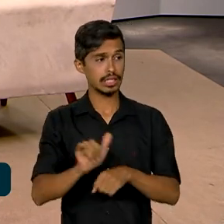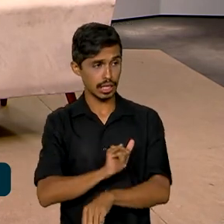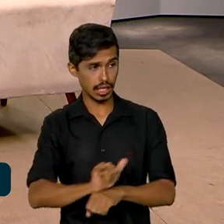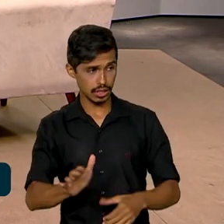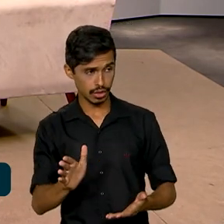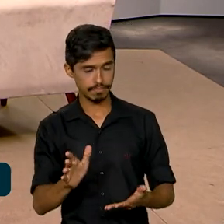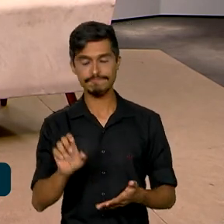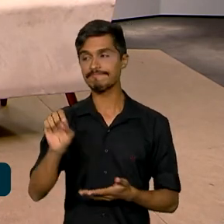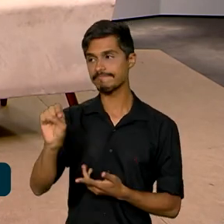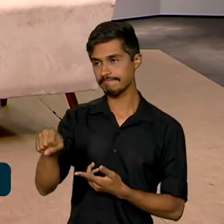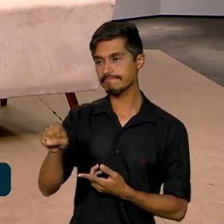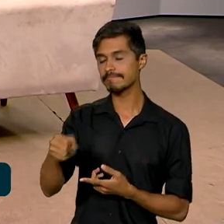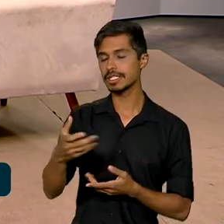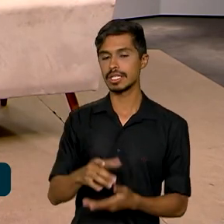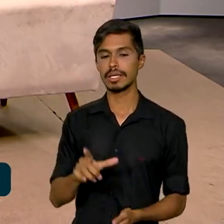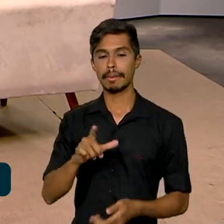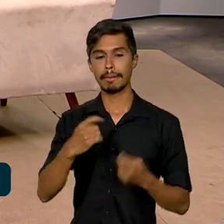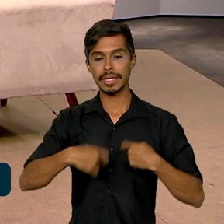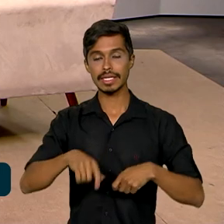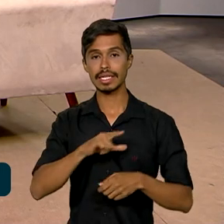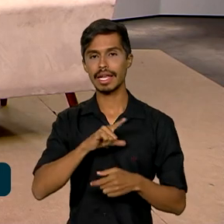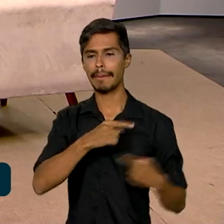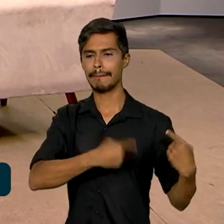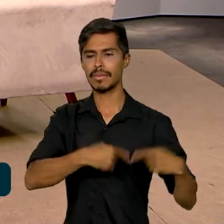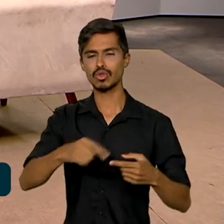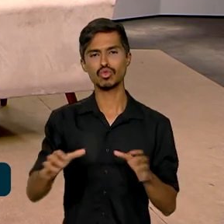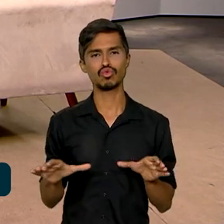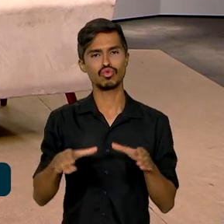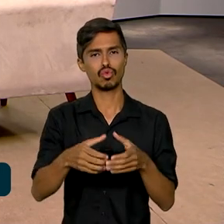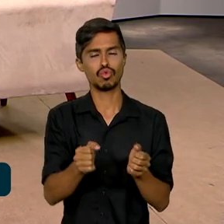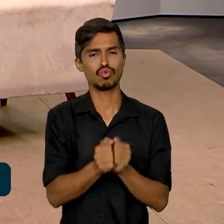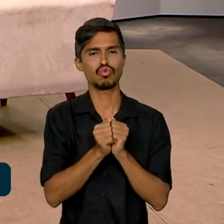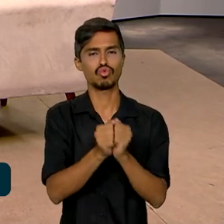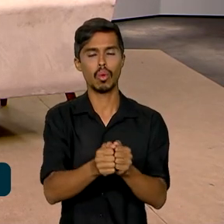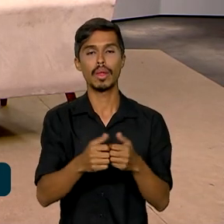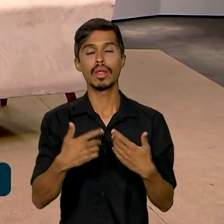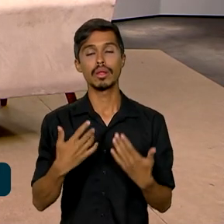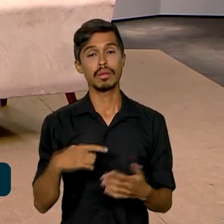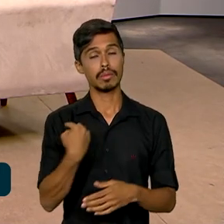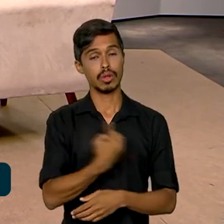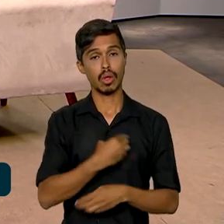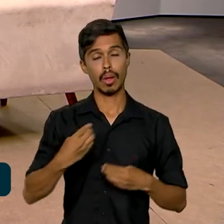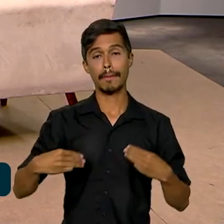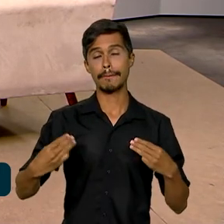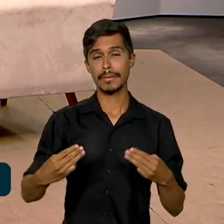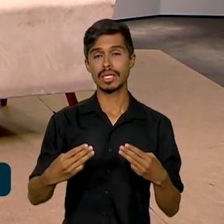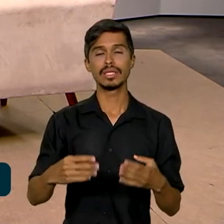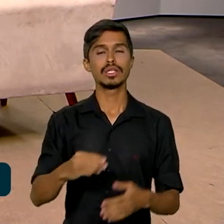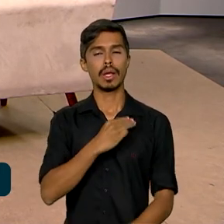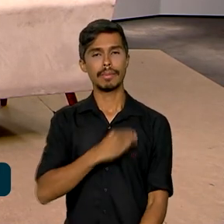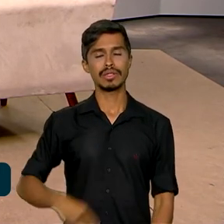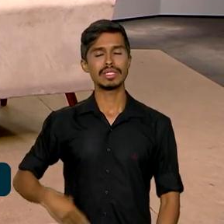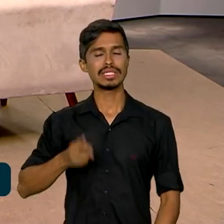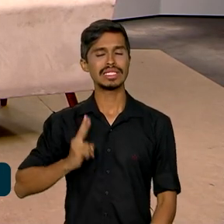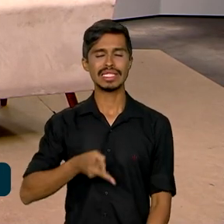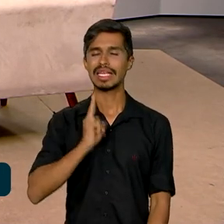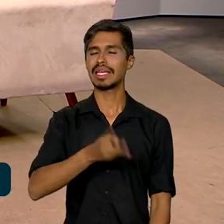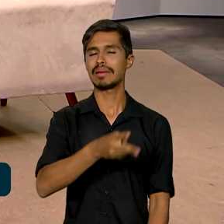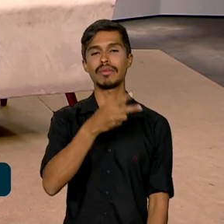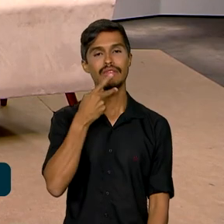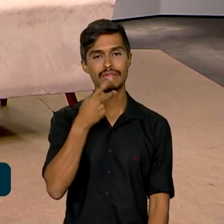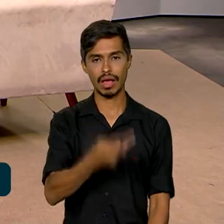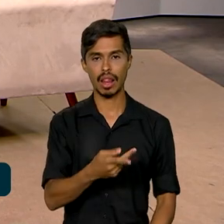Sim, é preciso um conjunto de políticas, mas nossa ministra tem falado 24 horas por dia que